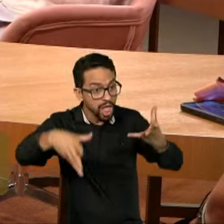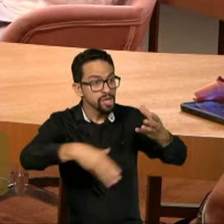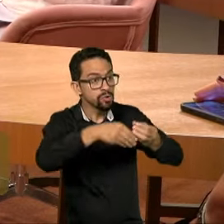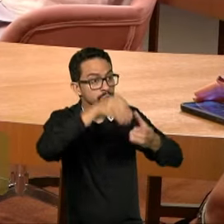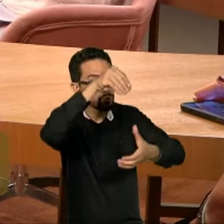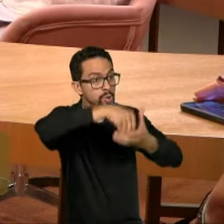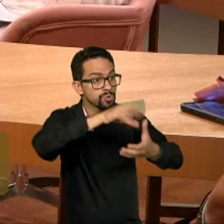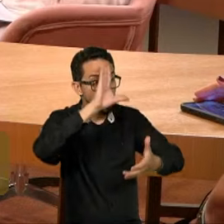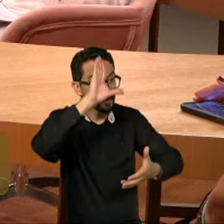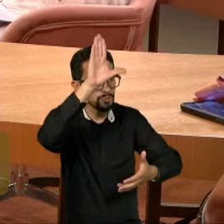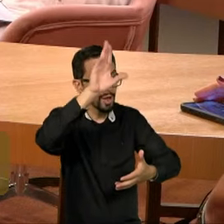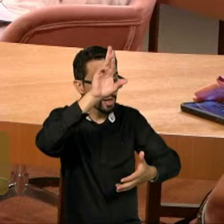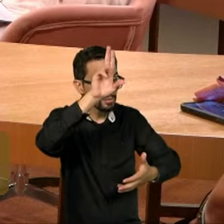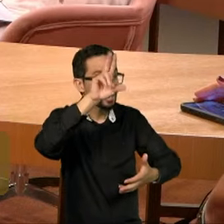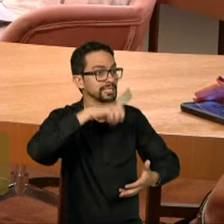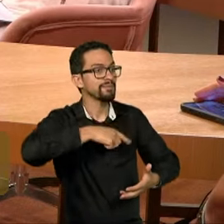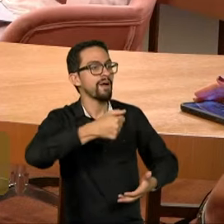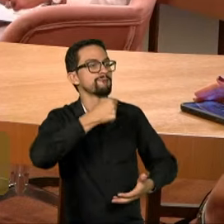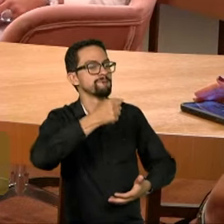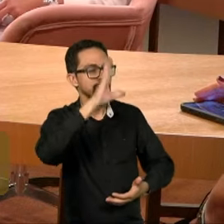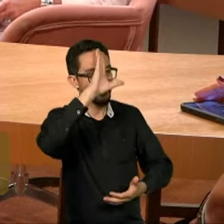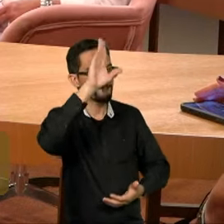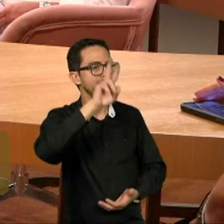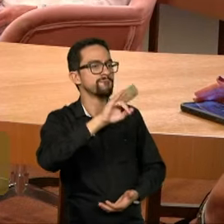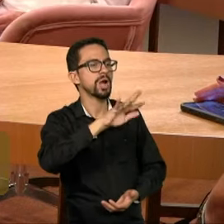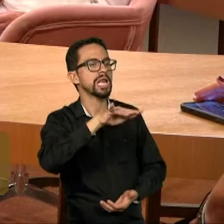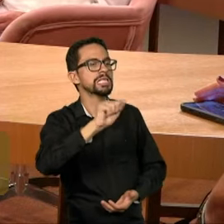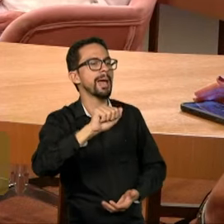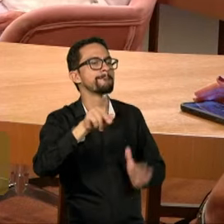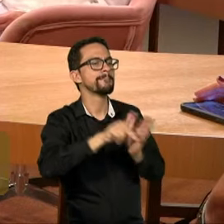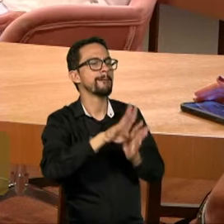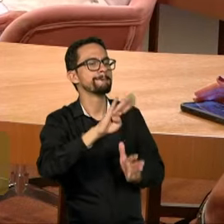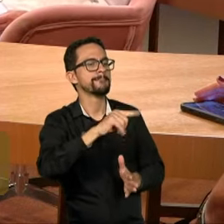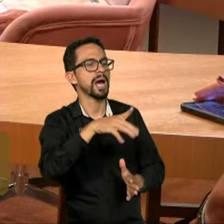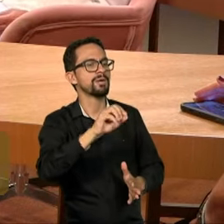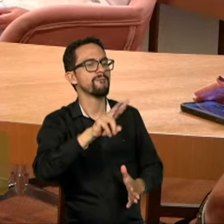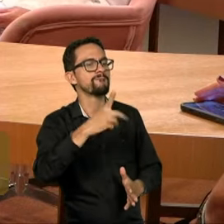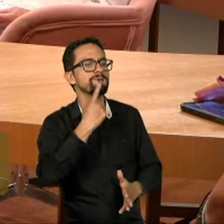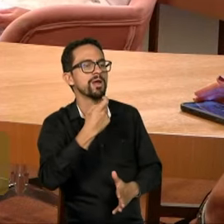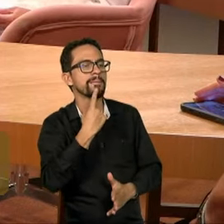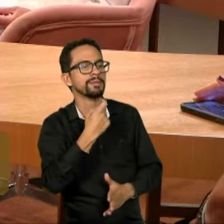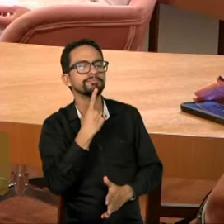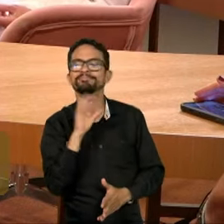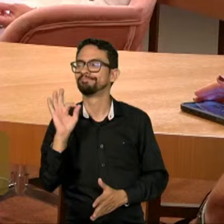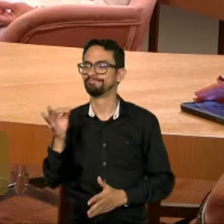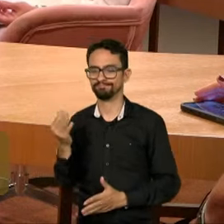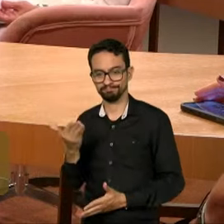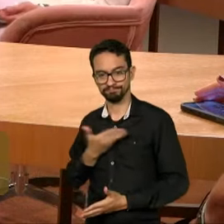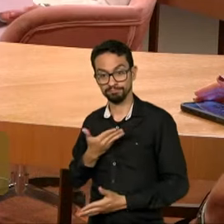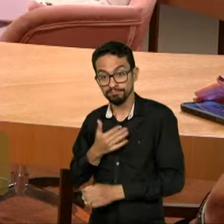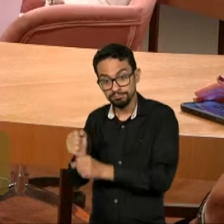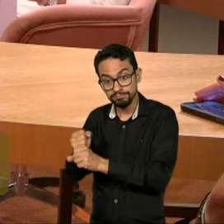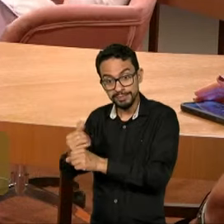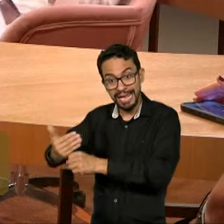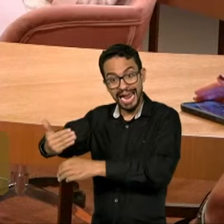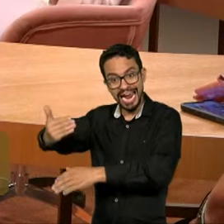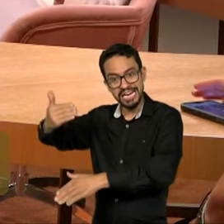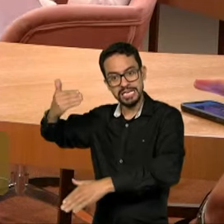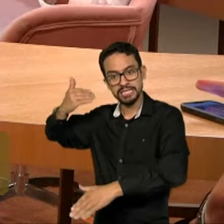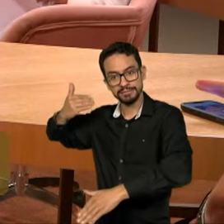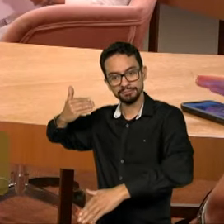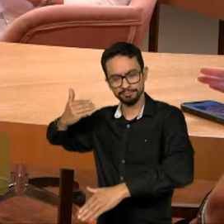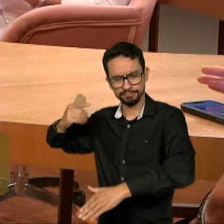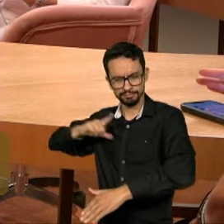como principal, como vocalista do Barão, não foi? Foi, como é que foi essa história, Léo? Porque a gente ficou amigo muito tempo antes de acontecer qualquer